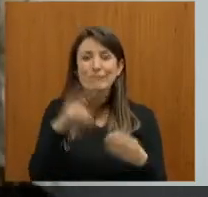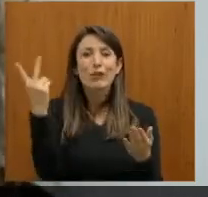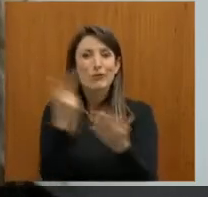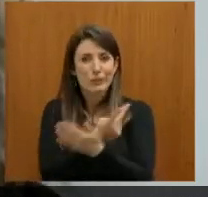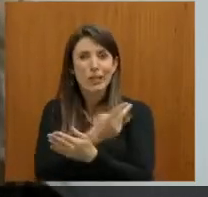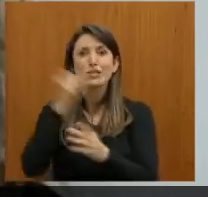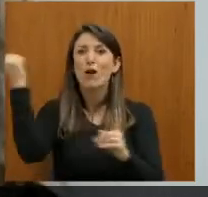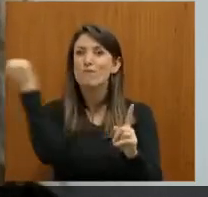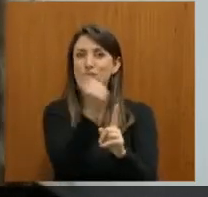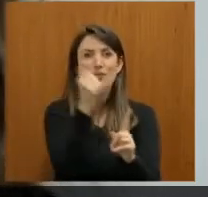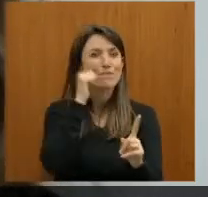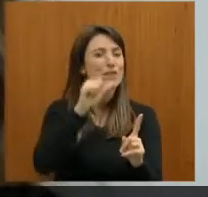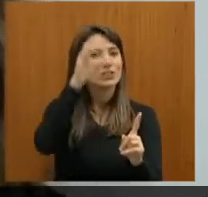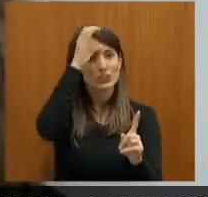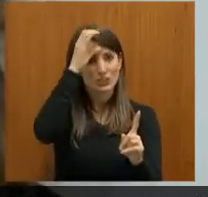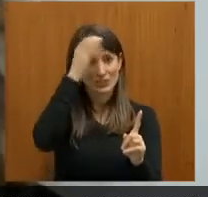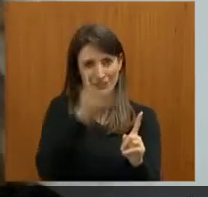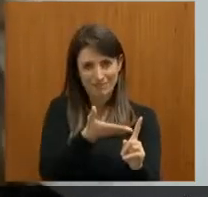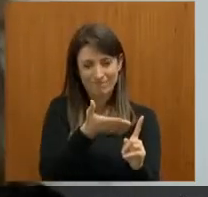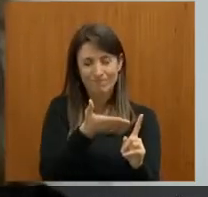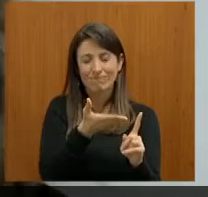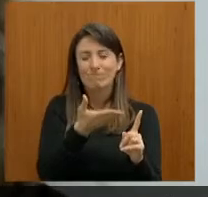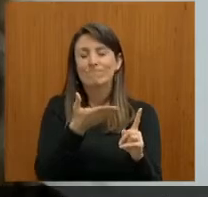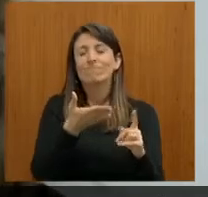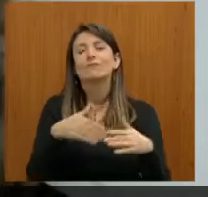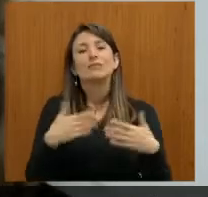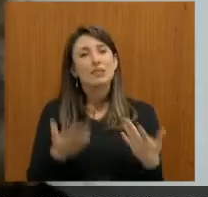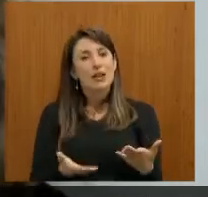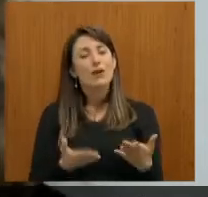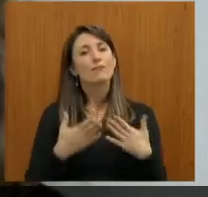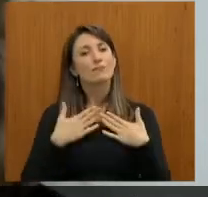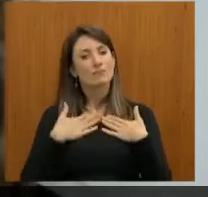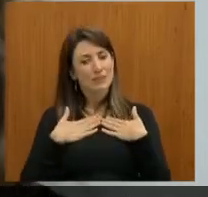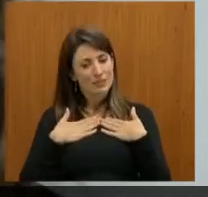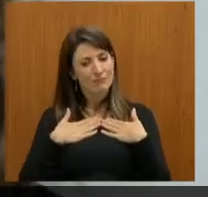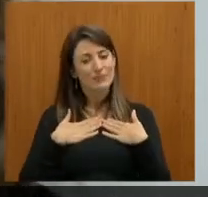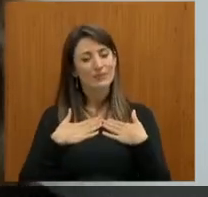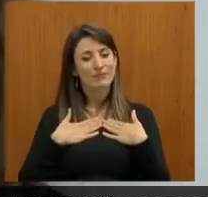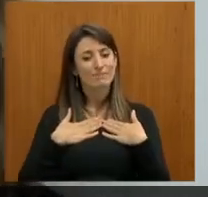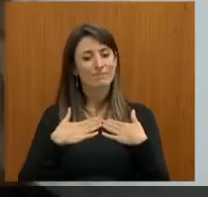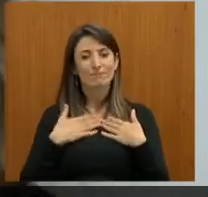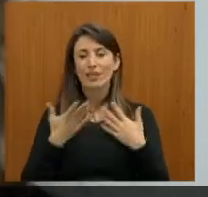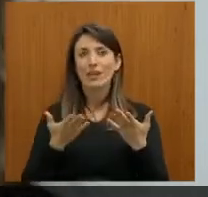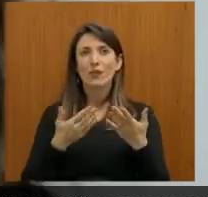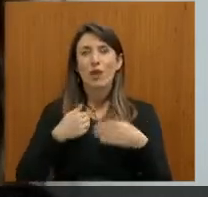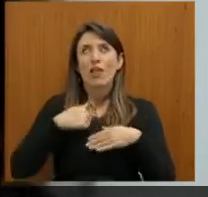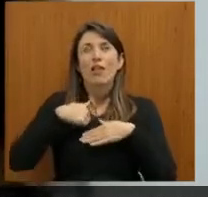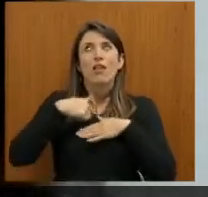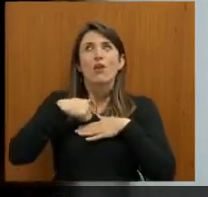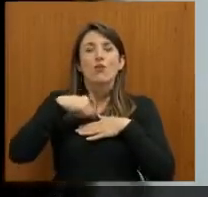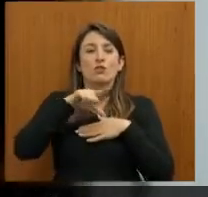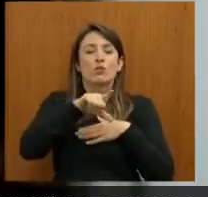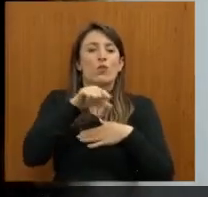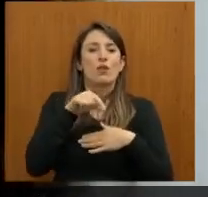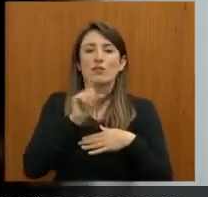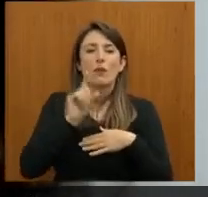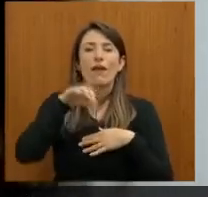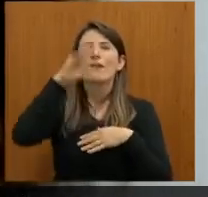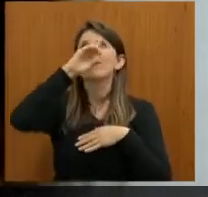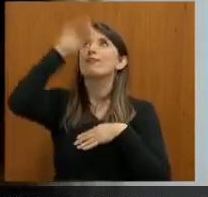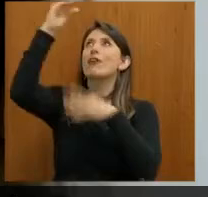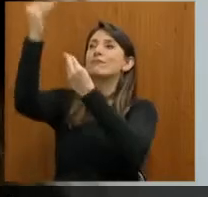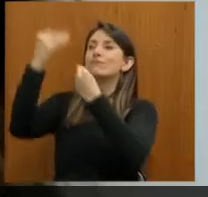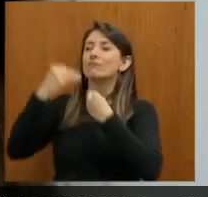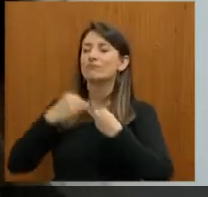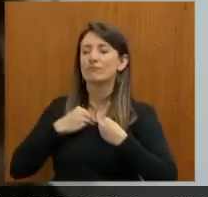também então se para mim não é uma questão não eu falo que não foi eu que escolhi foi Deus que colocou isso na minha vida